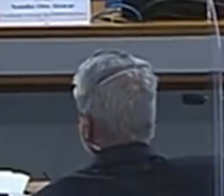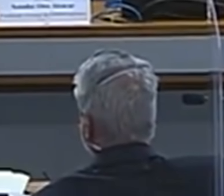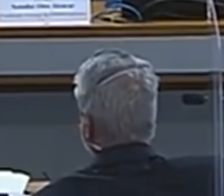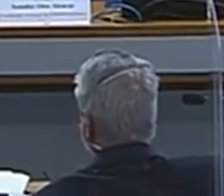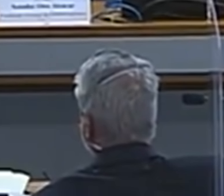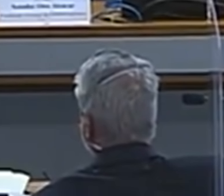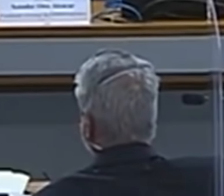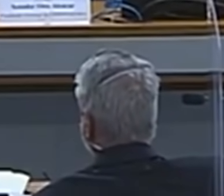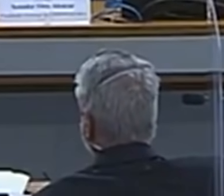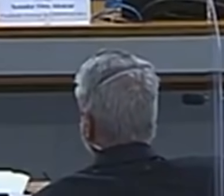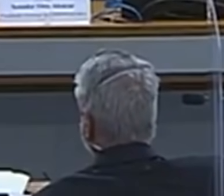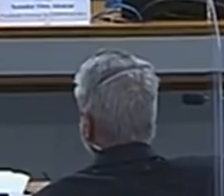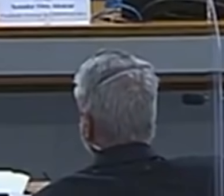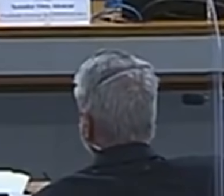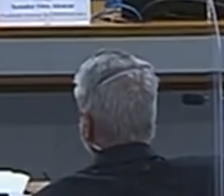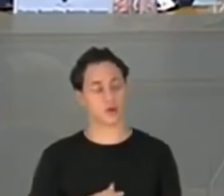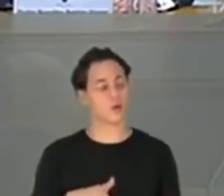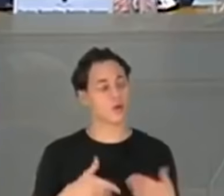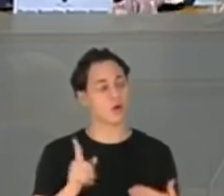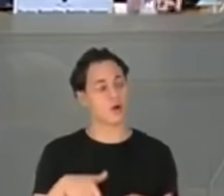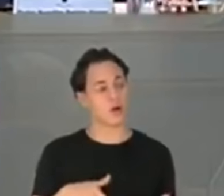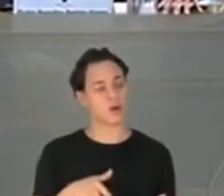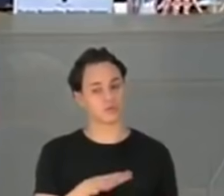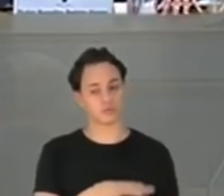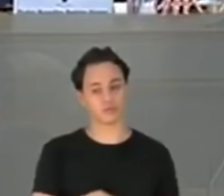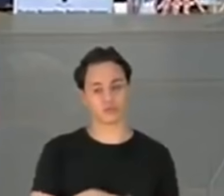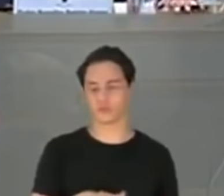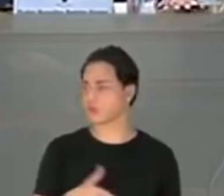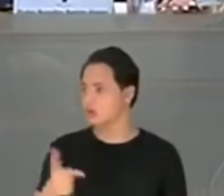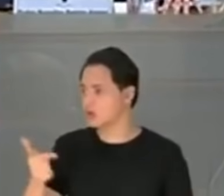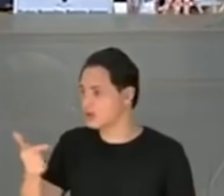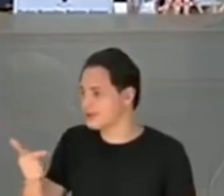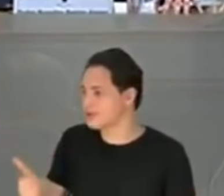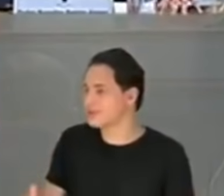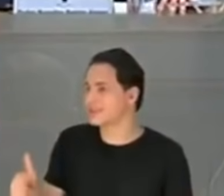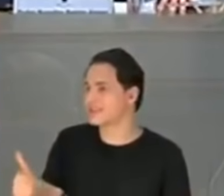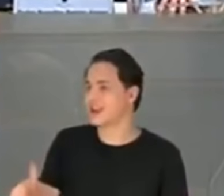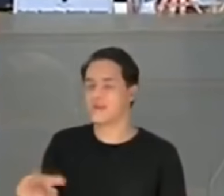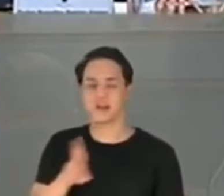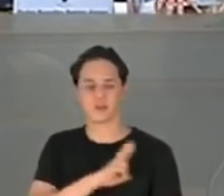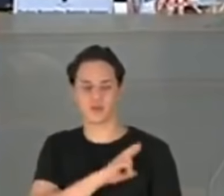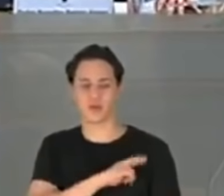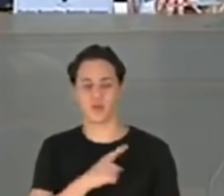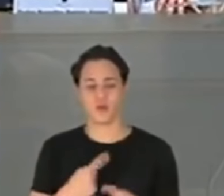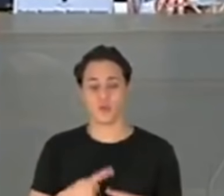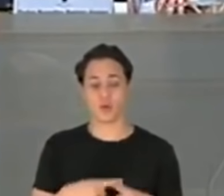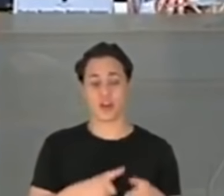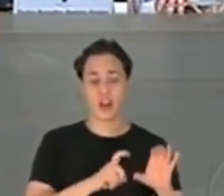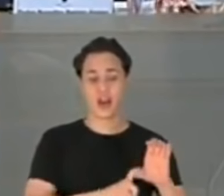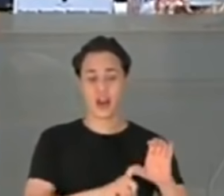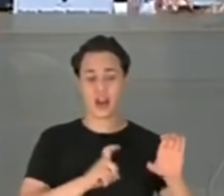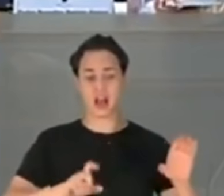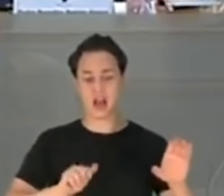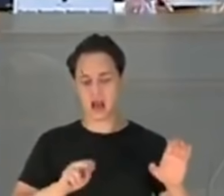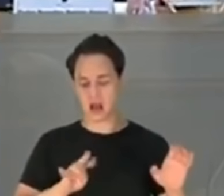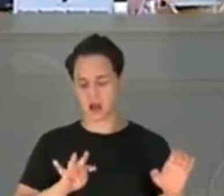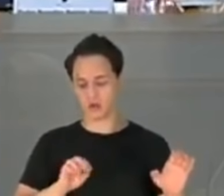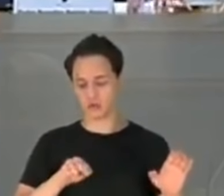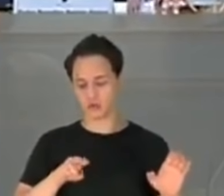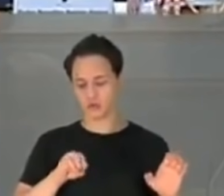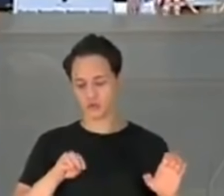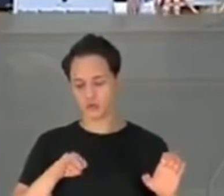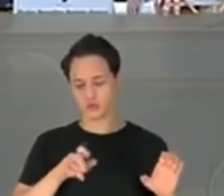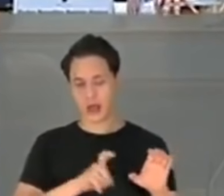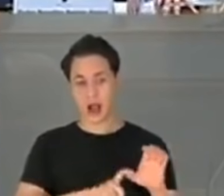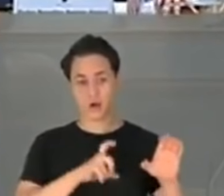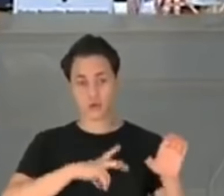azitromicina em massa. Pode dizer quem, os quem nomes, foi por favor. O autor? Não houve responsáveis, até porque a autonomia médica de cada um dos 3